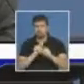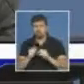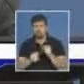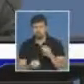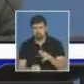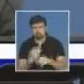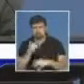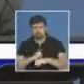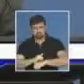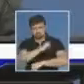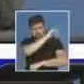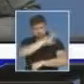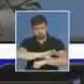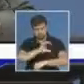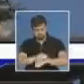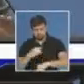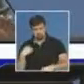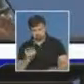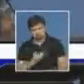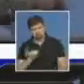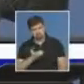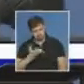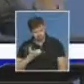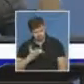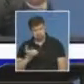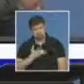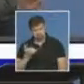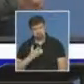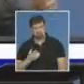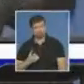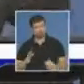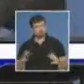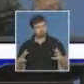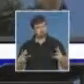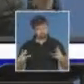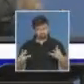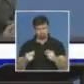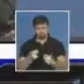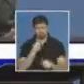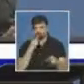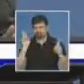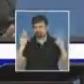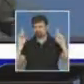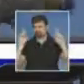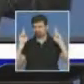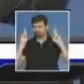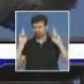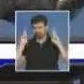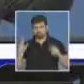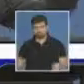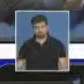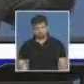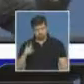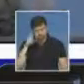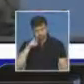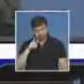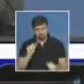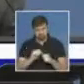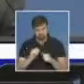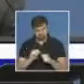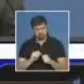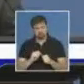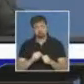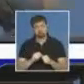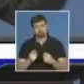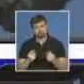aeroporto nós queremos aeroporto eu acho que todo o campineiro quero aeroporto Tá torcendo para dar certo nós queremos que fomente